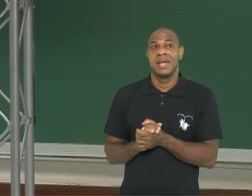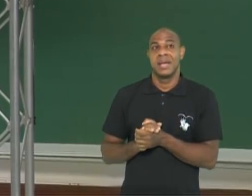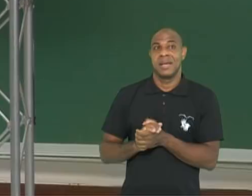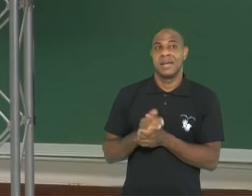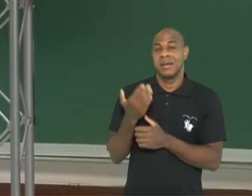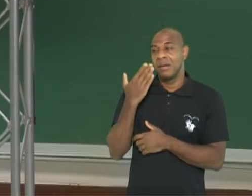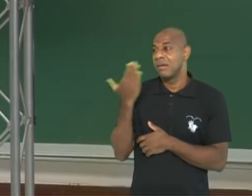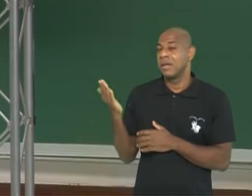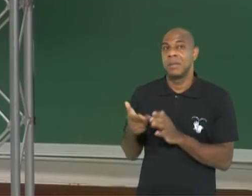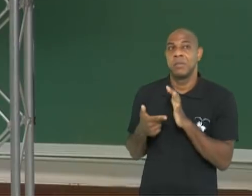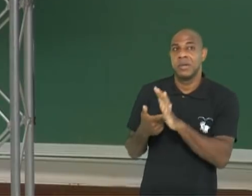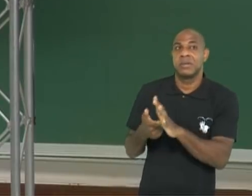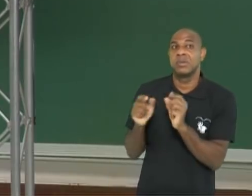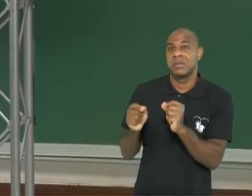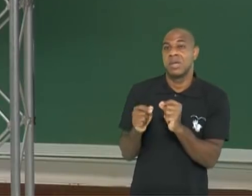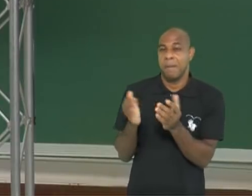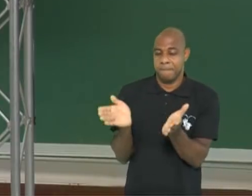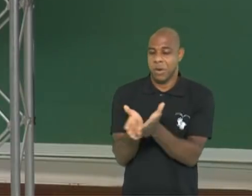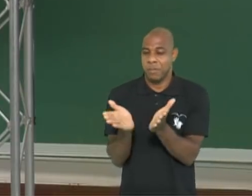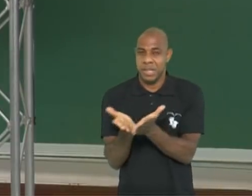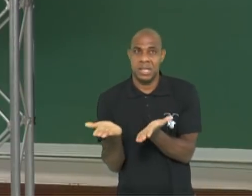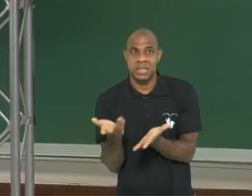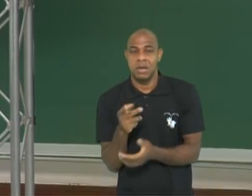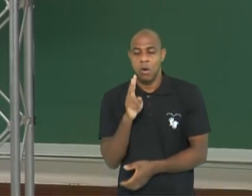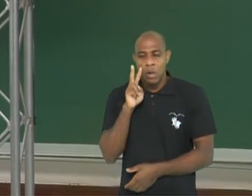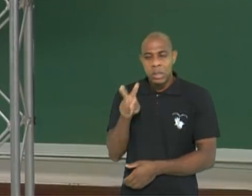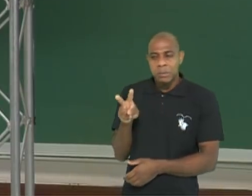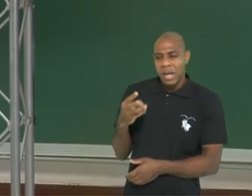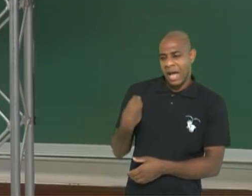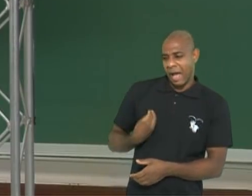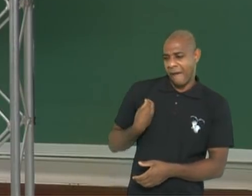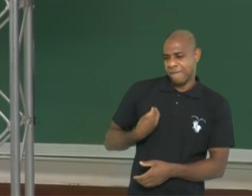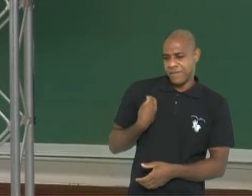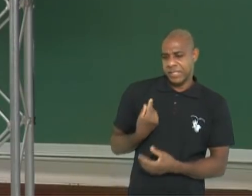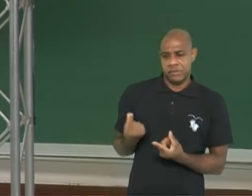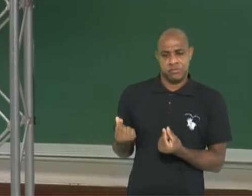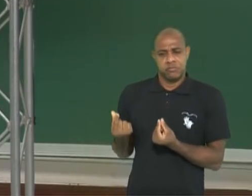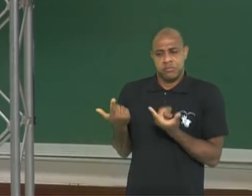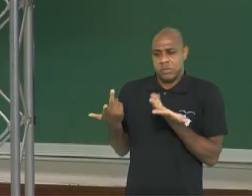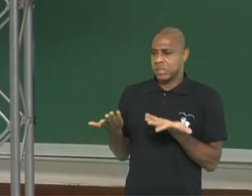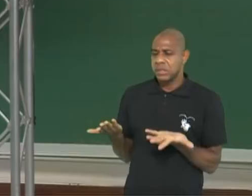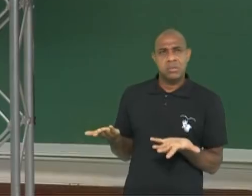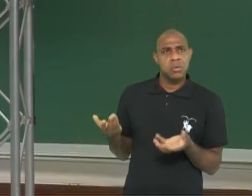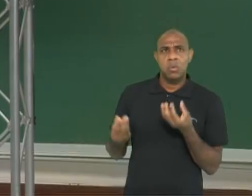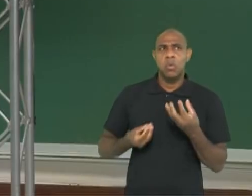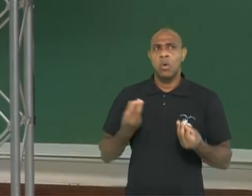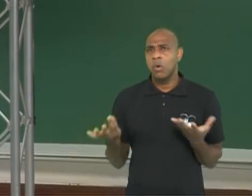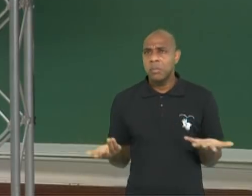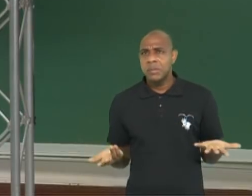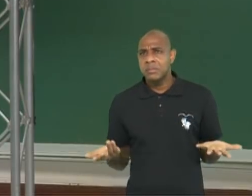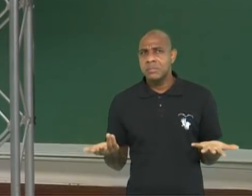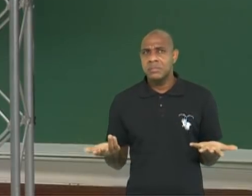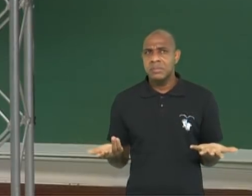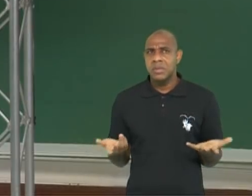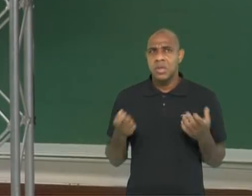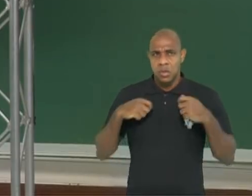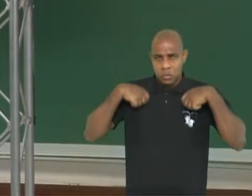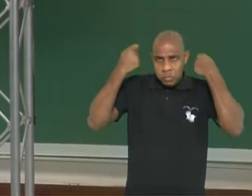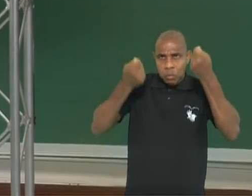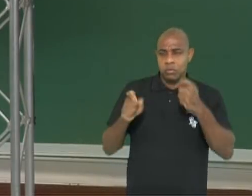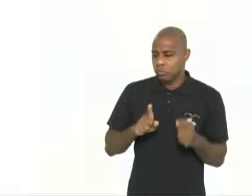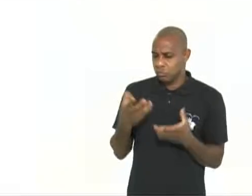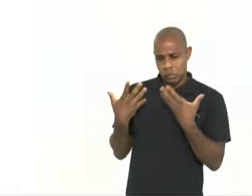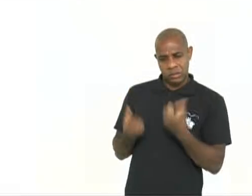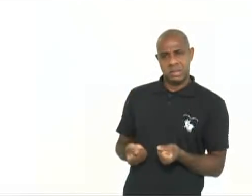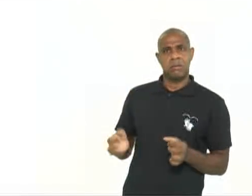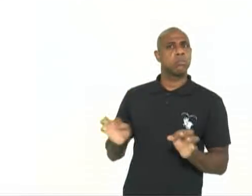luxo. Castidade, olha, obediência, muita disciplina. E a gente termina a aula de hoje, inclusive, falando sobre o trabalho. Aqui uma imagem